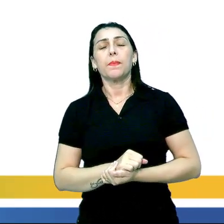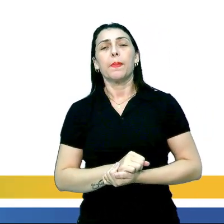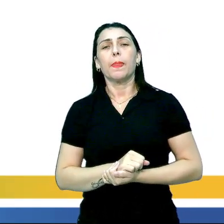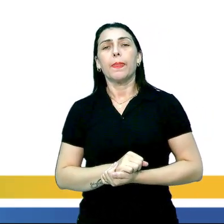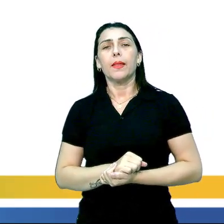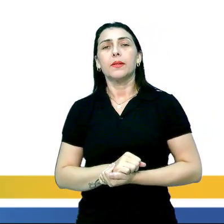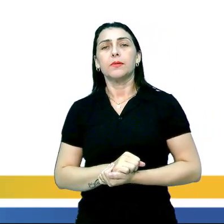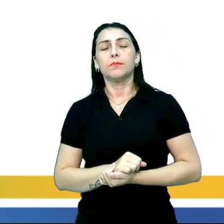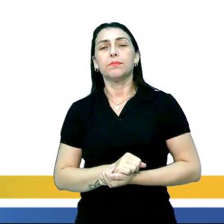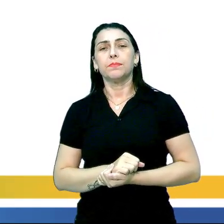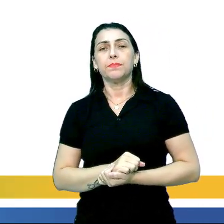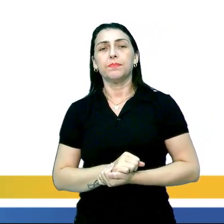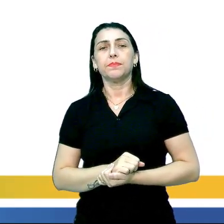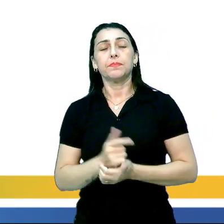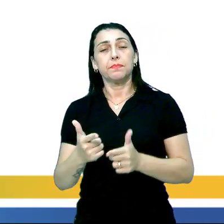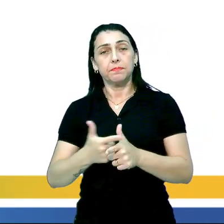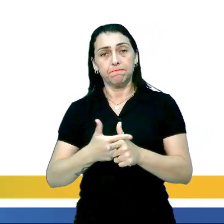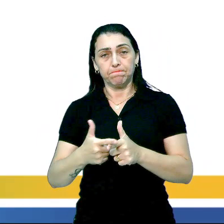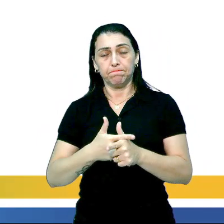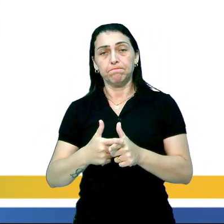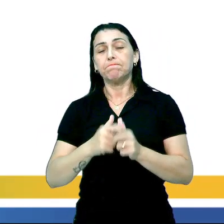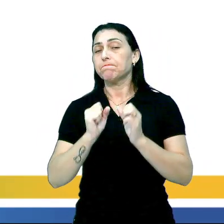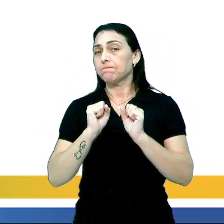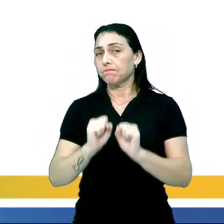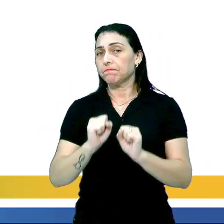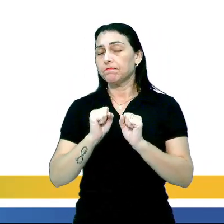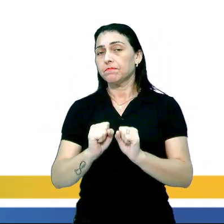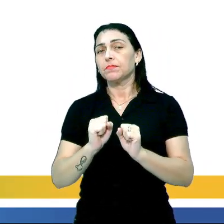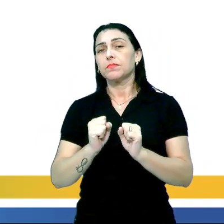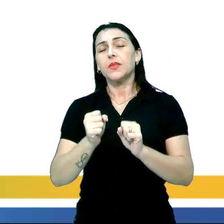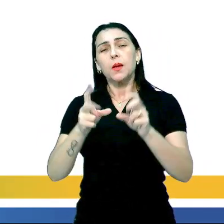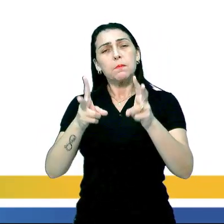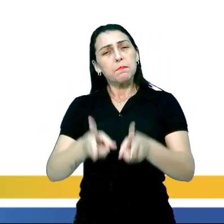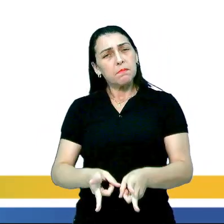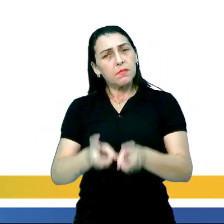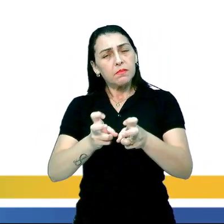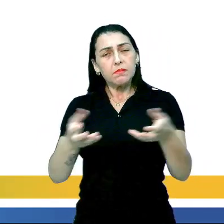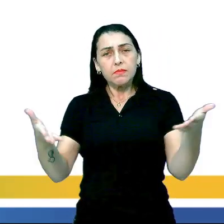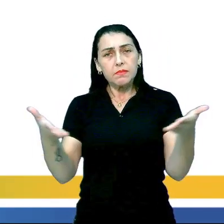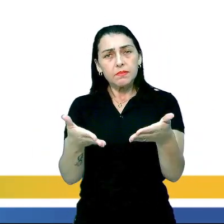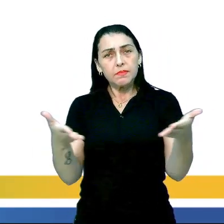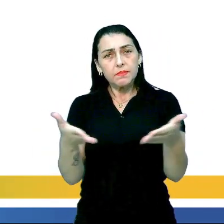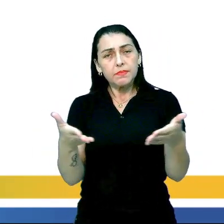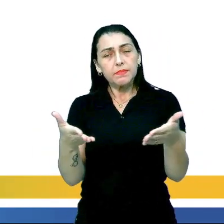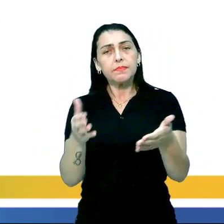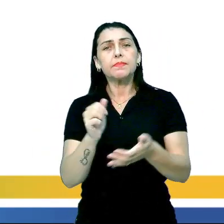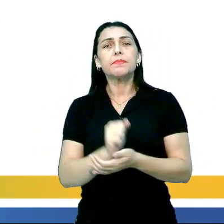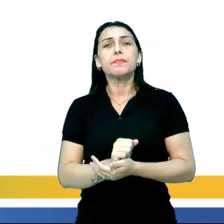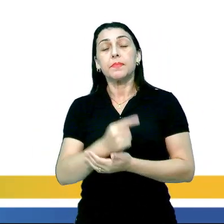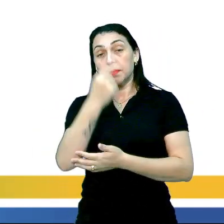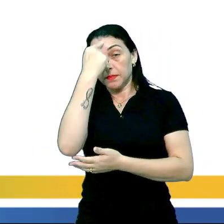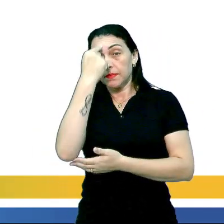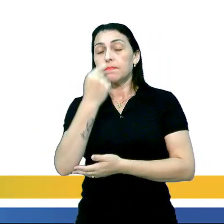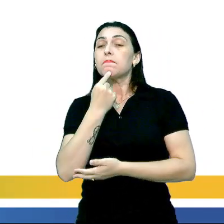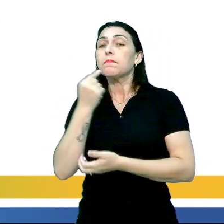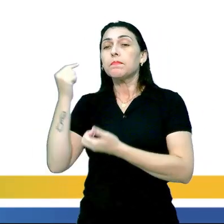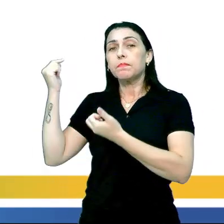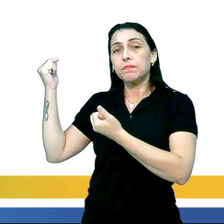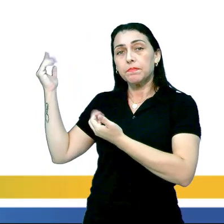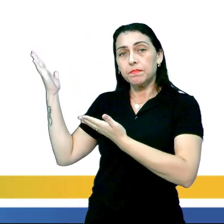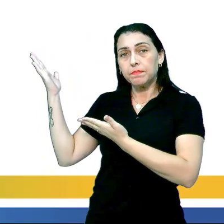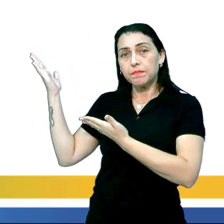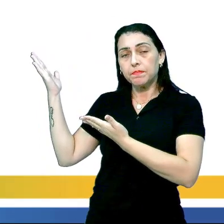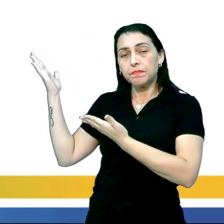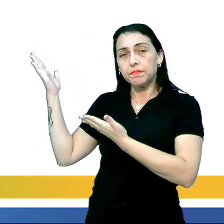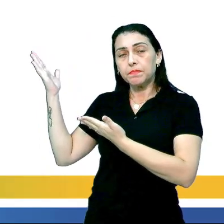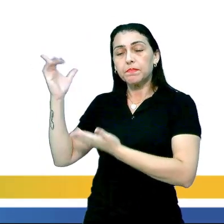Então, esse problema que a gente pode estar observando agora, ele está aqui na imagem. Olha que